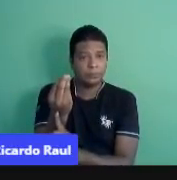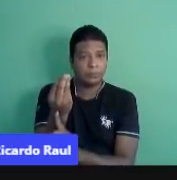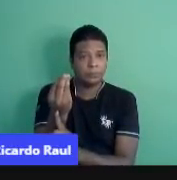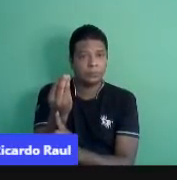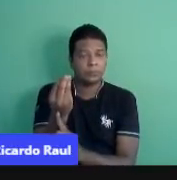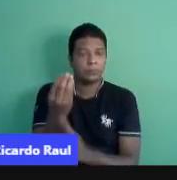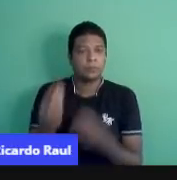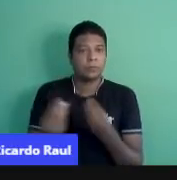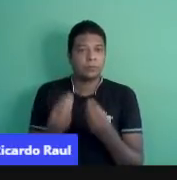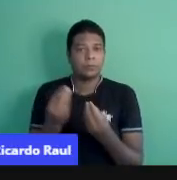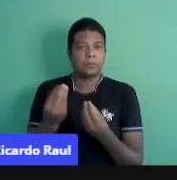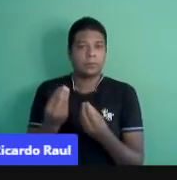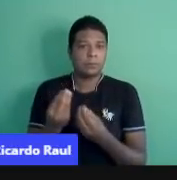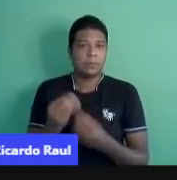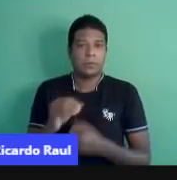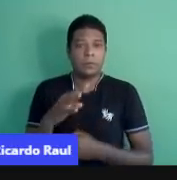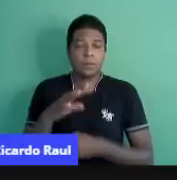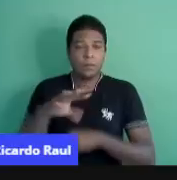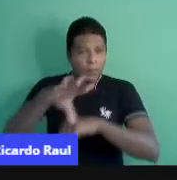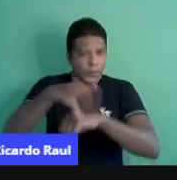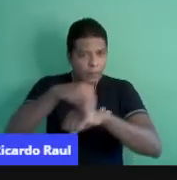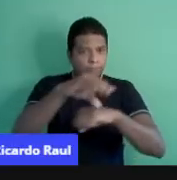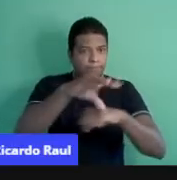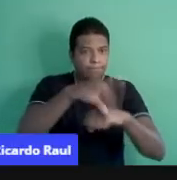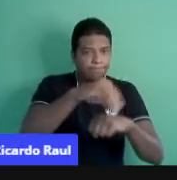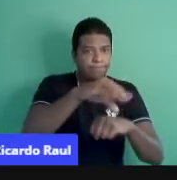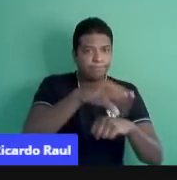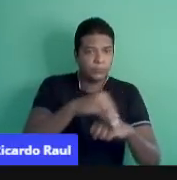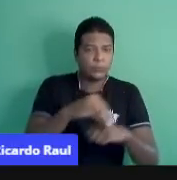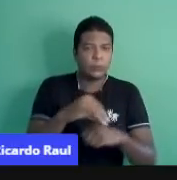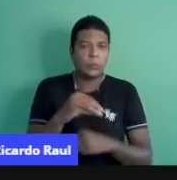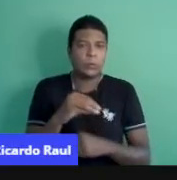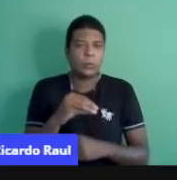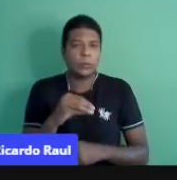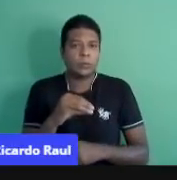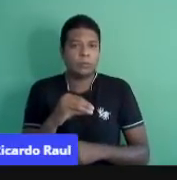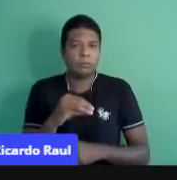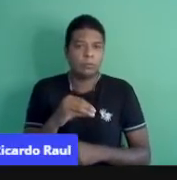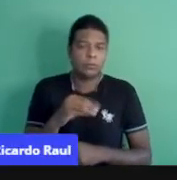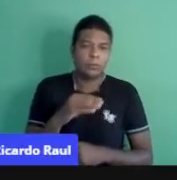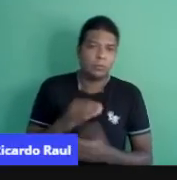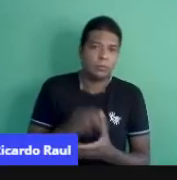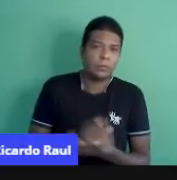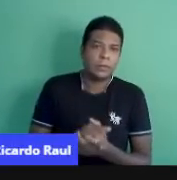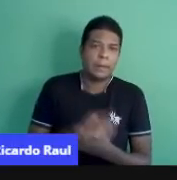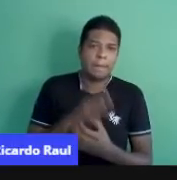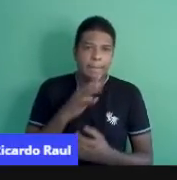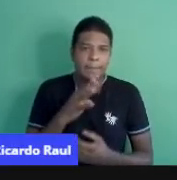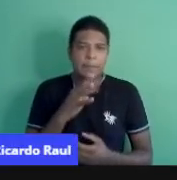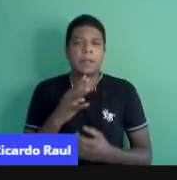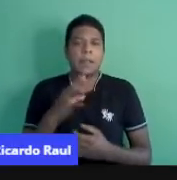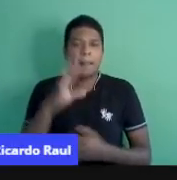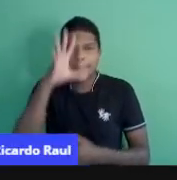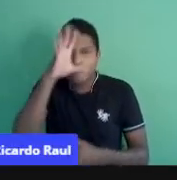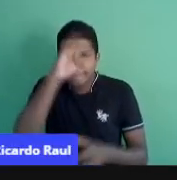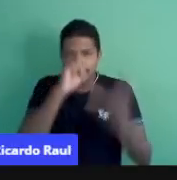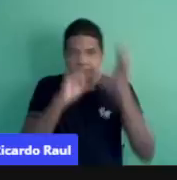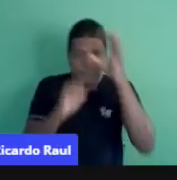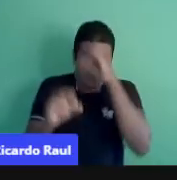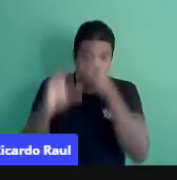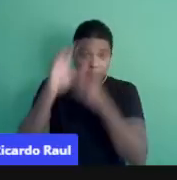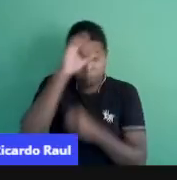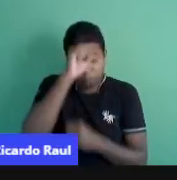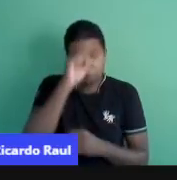como uma área de conhecimento que fala por si só, que traz aprendizado por si só,